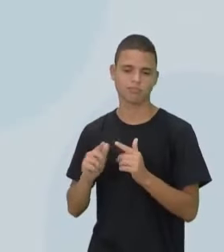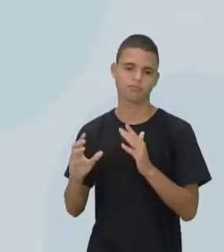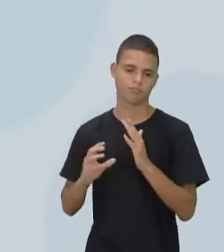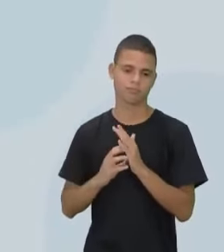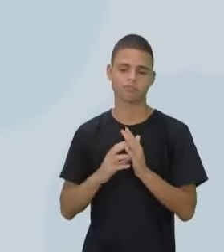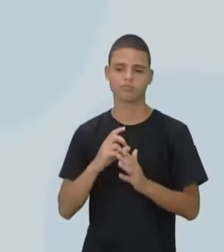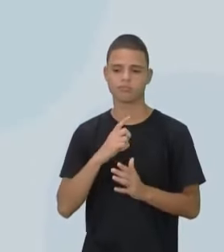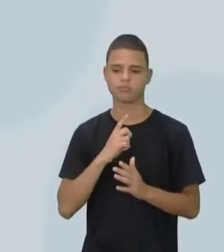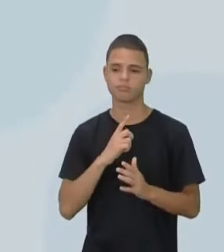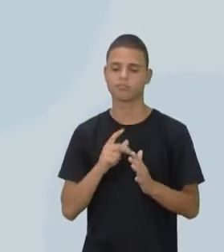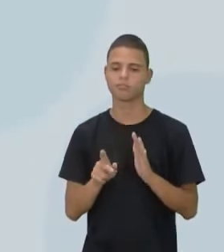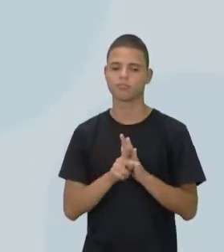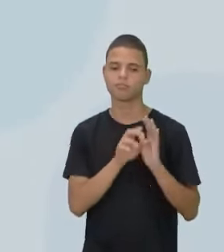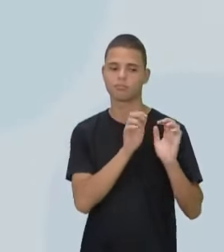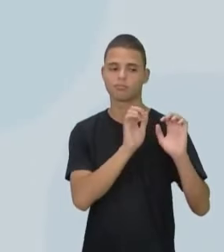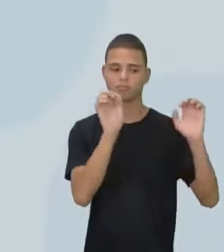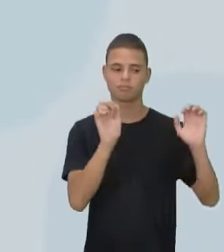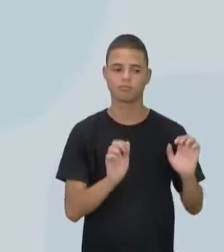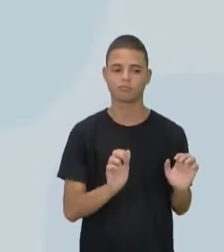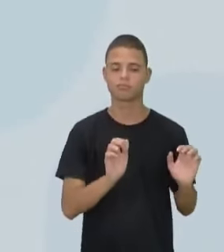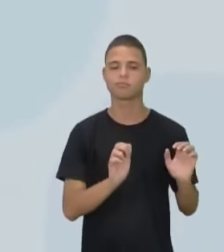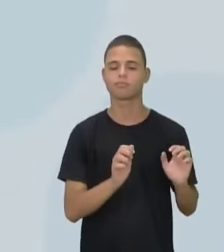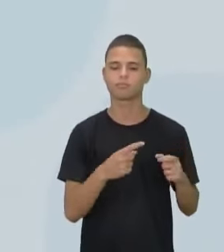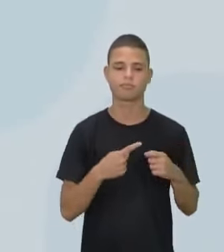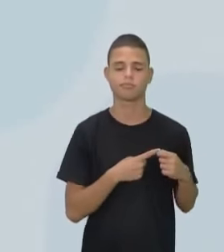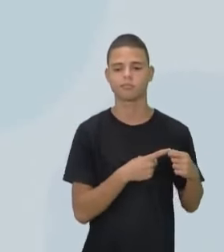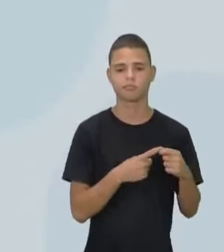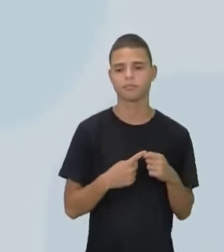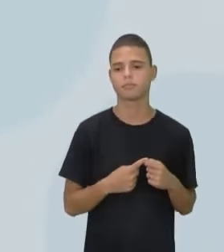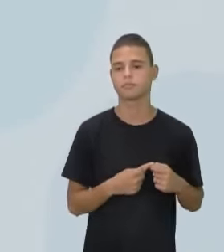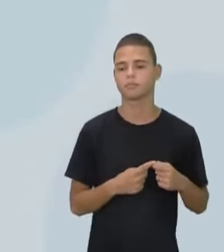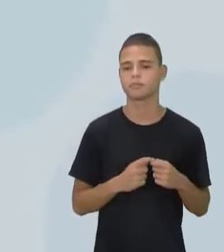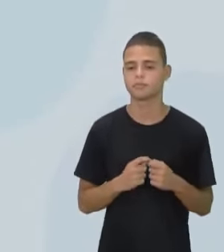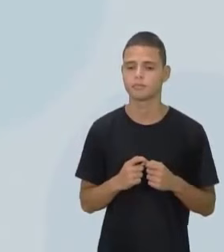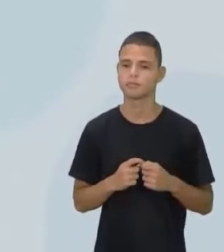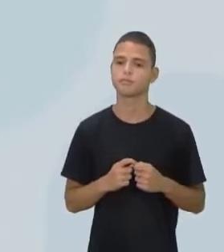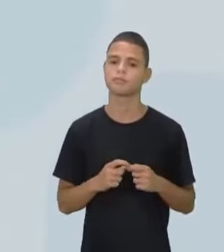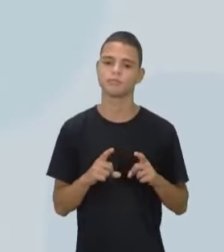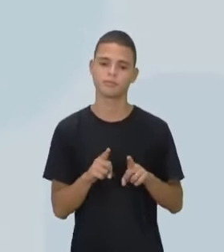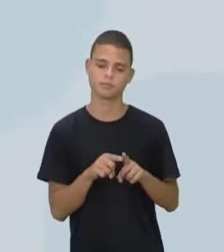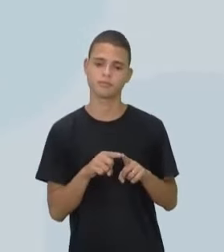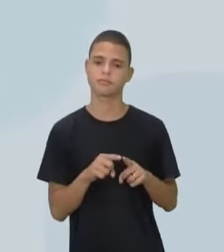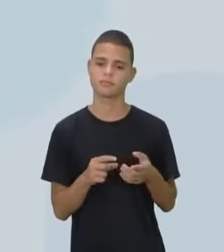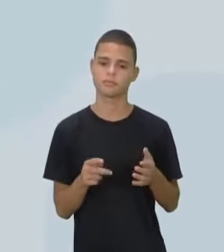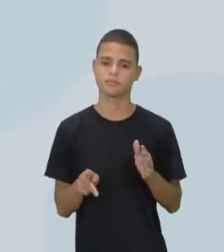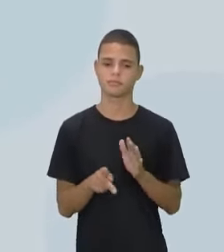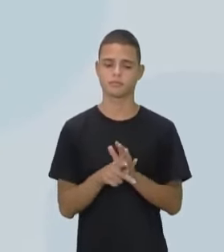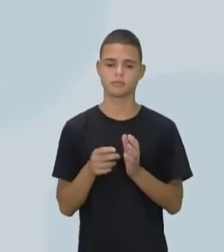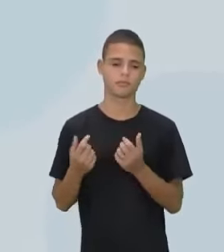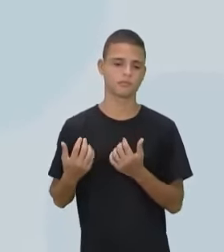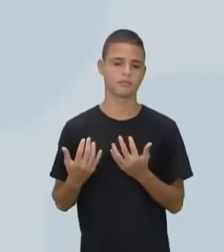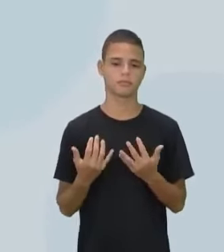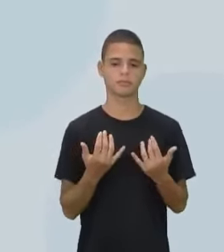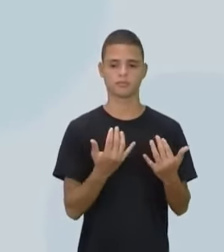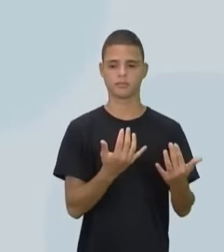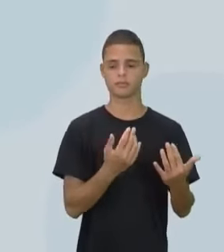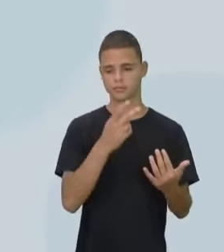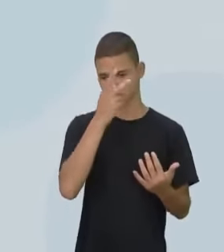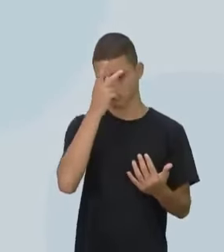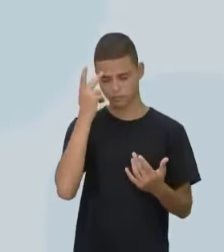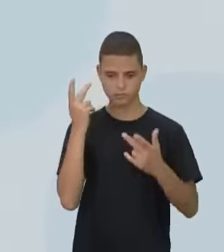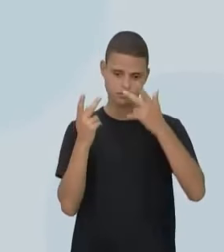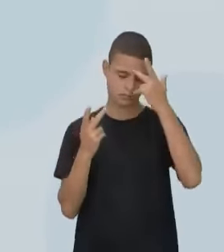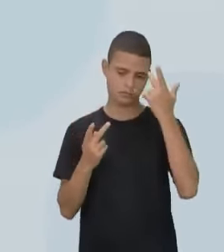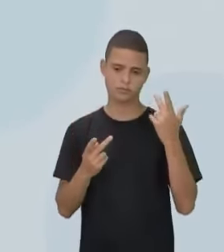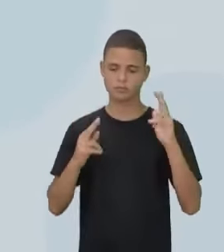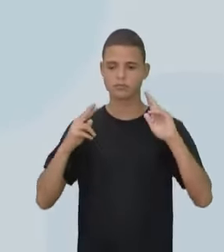não só para a infraestrutura urbana, infraestrutura, né, de energia, quanto para as próprias pessoas.